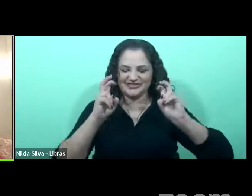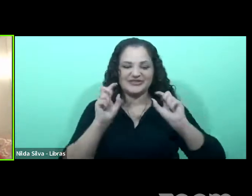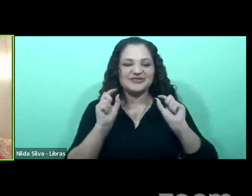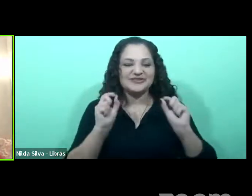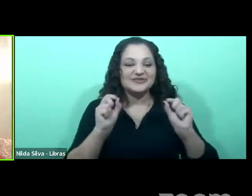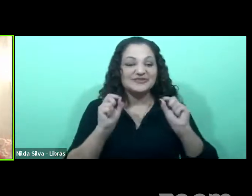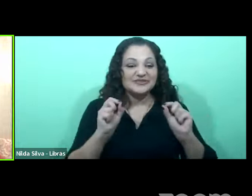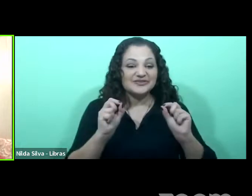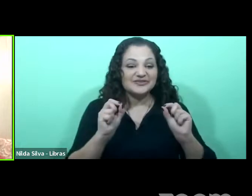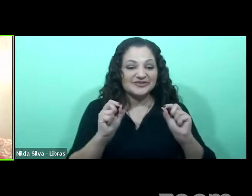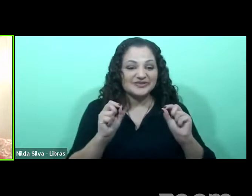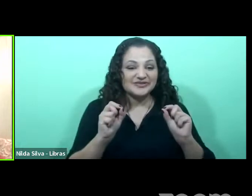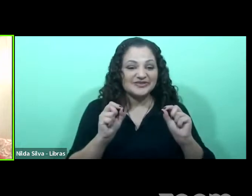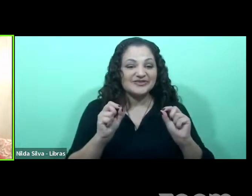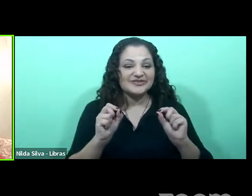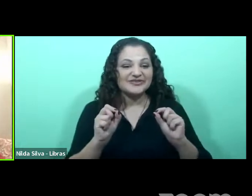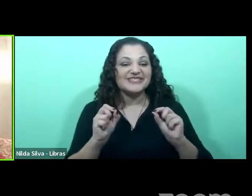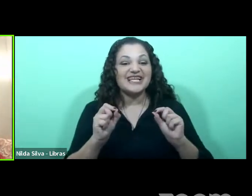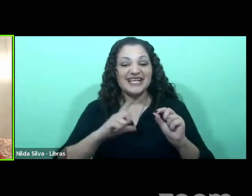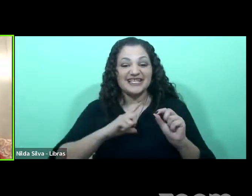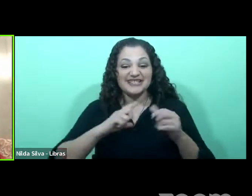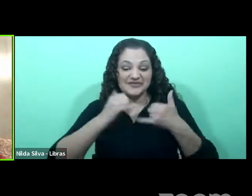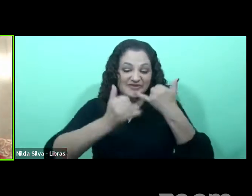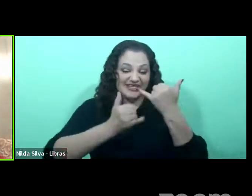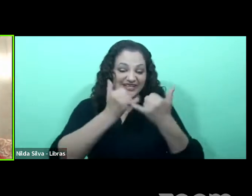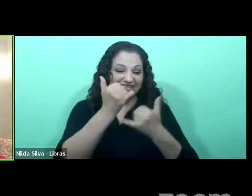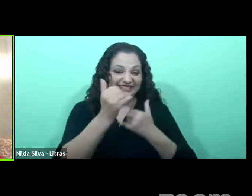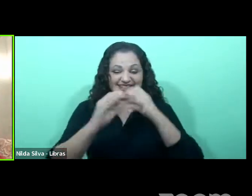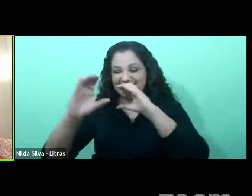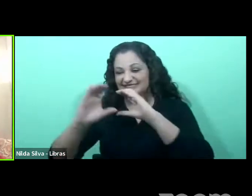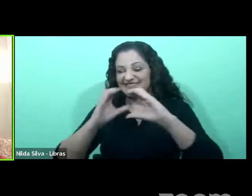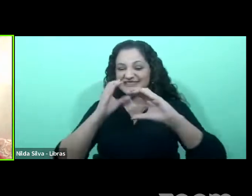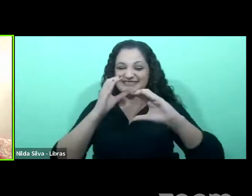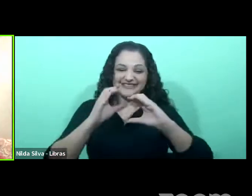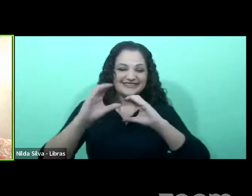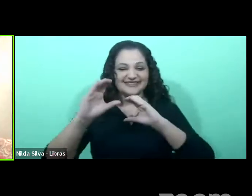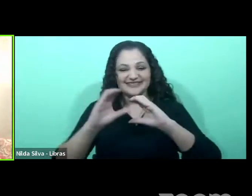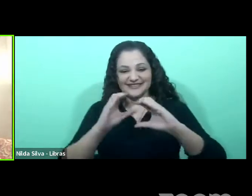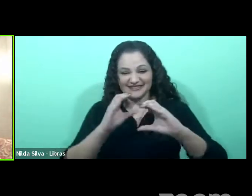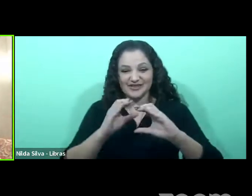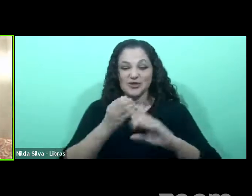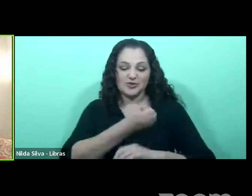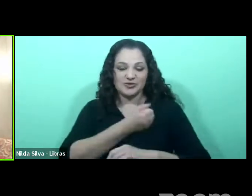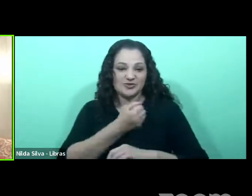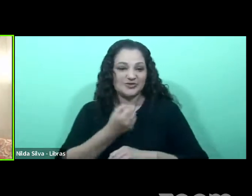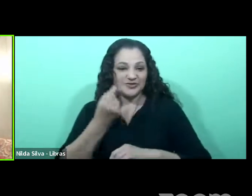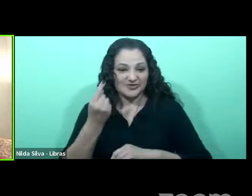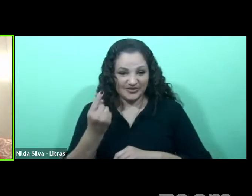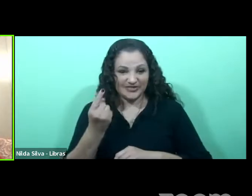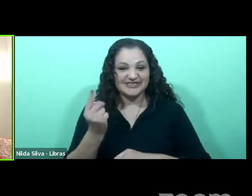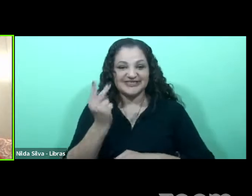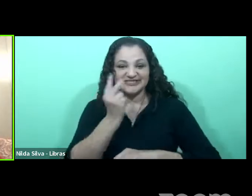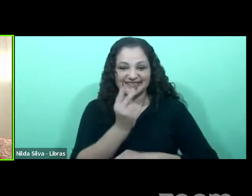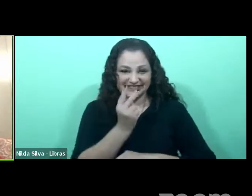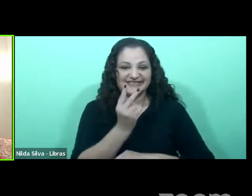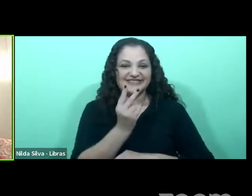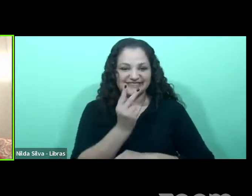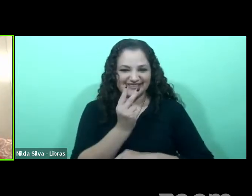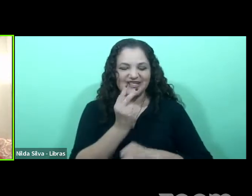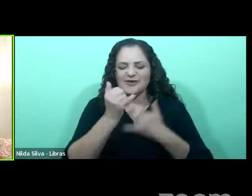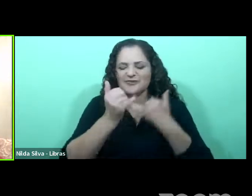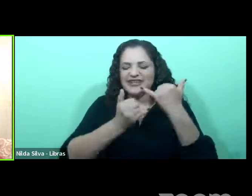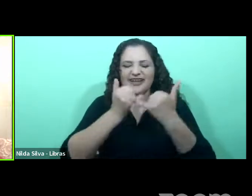1, ono 2, zigue-zague, zigue-zague, zigue-zague, sai. Ono 1, ono 2, zigue-zague,